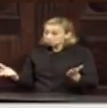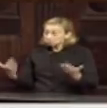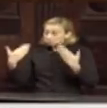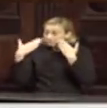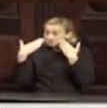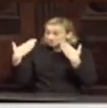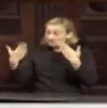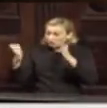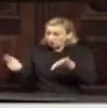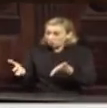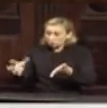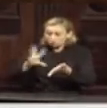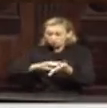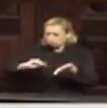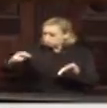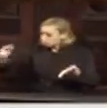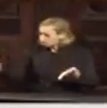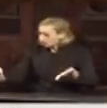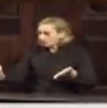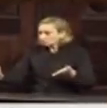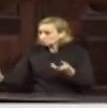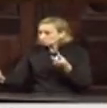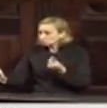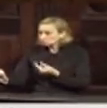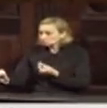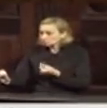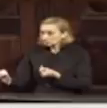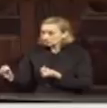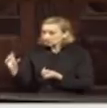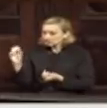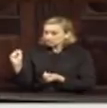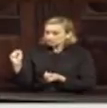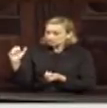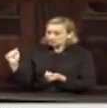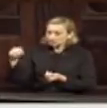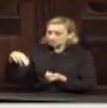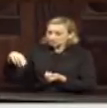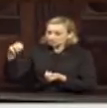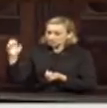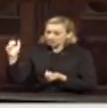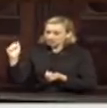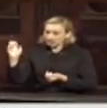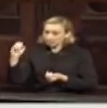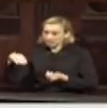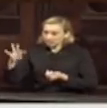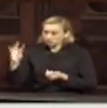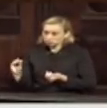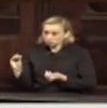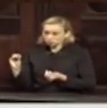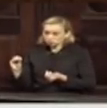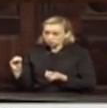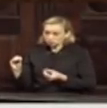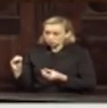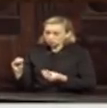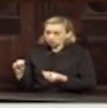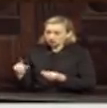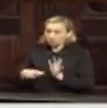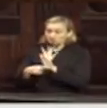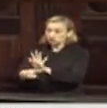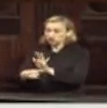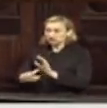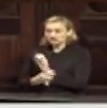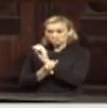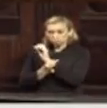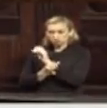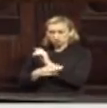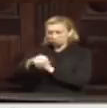é que tirar dinheiro do saneamento e colocar na segurança vai resolver o problema da segurança. Não, não vai.